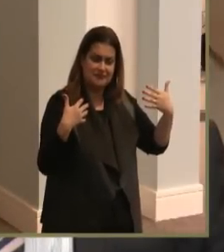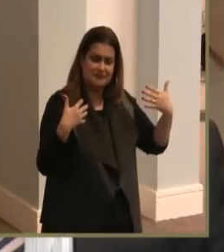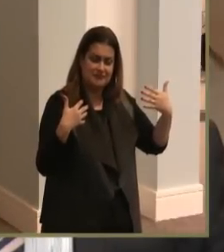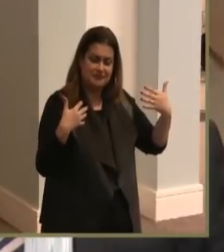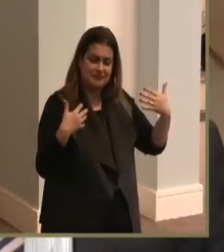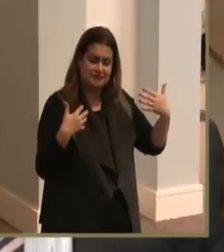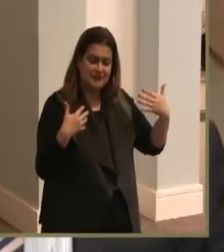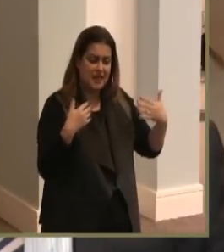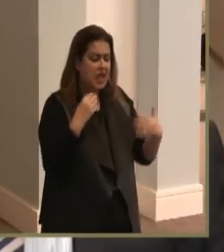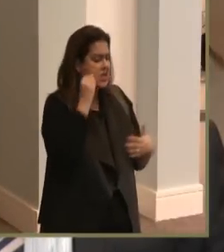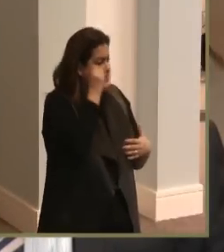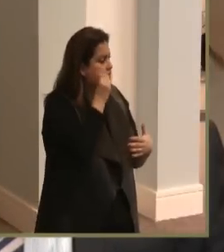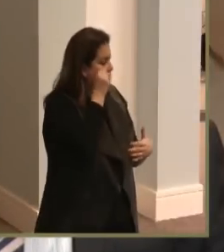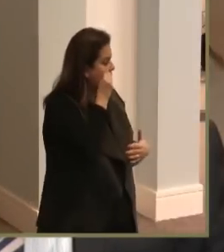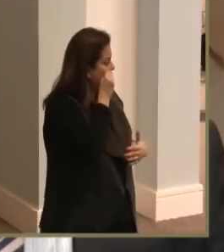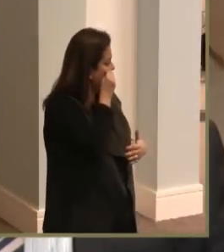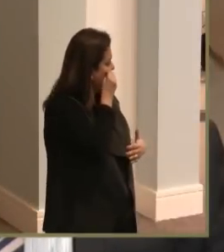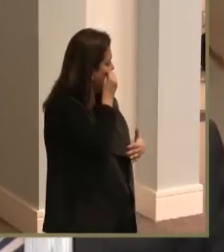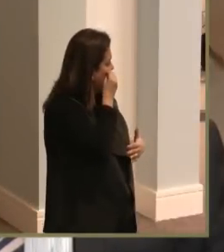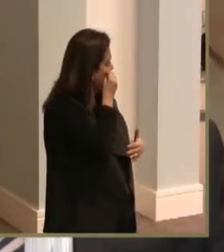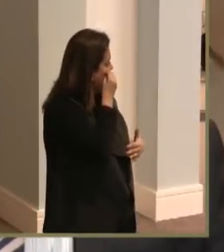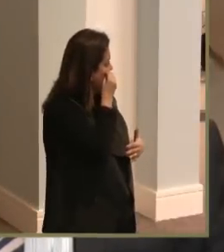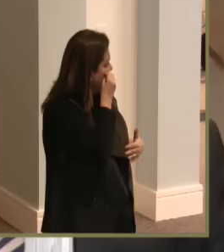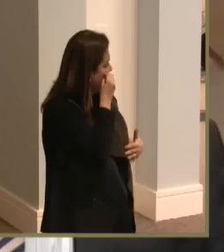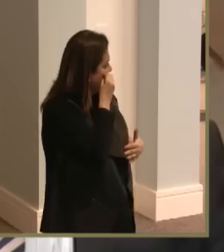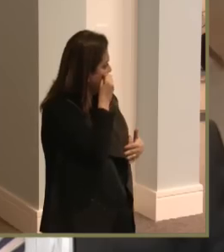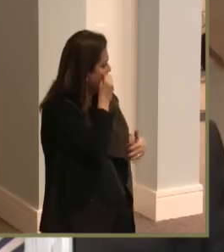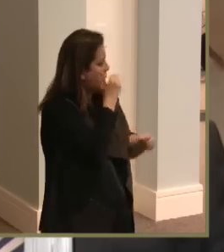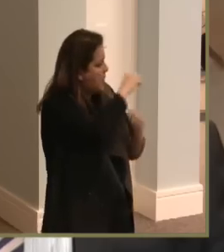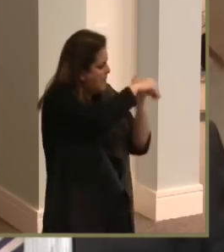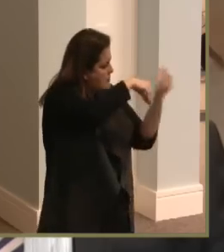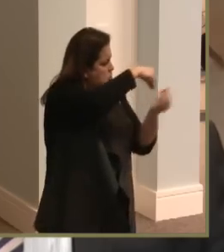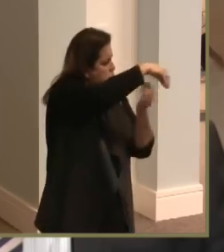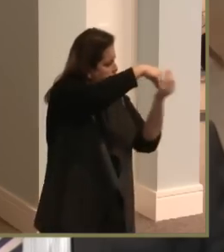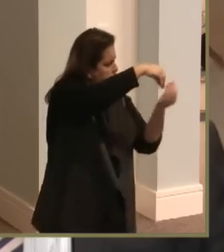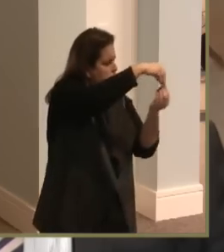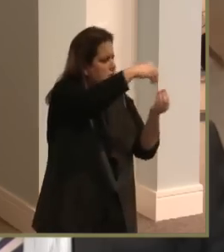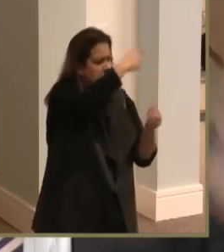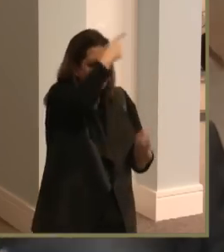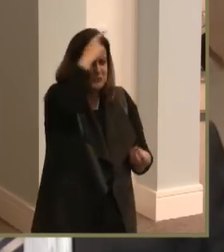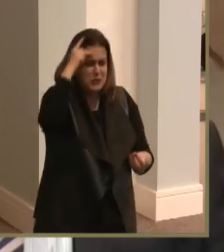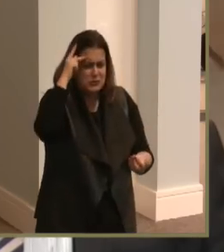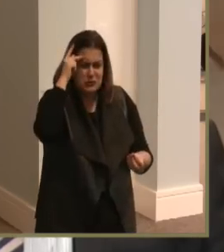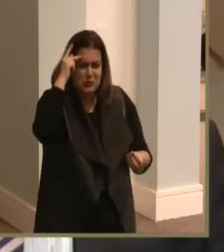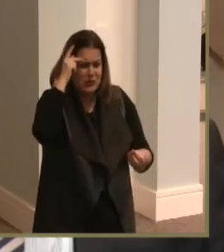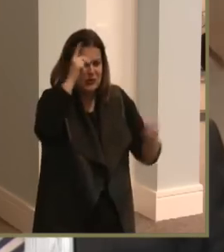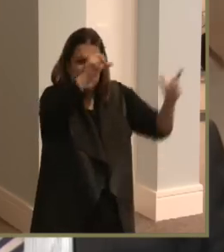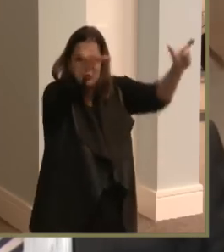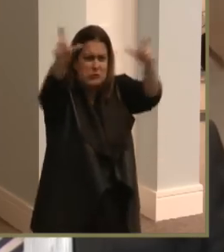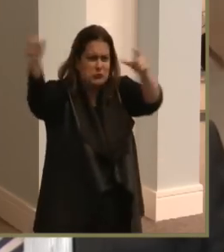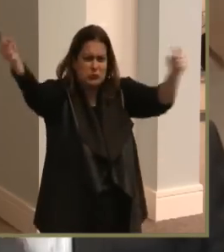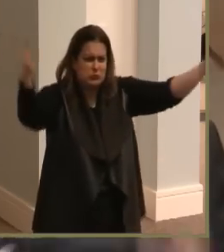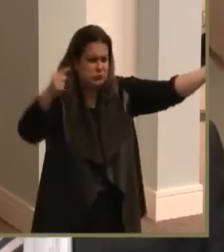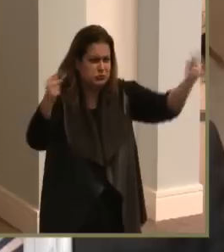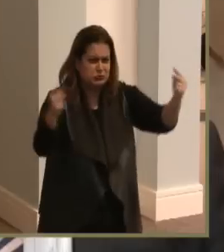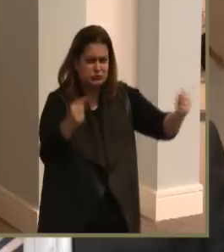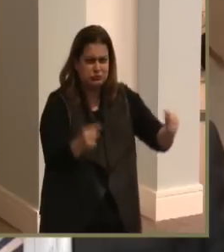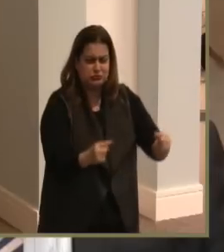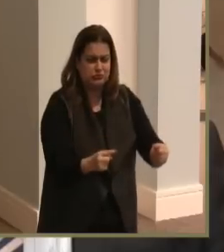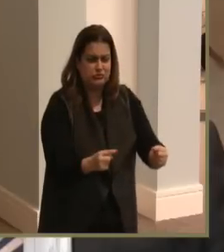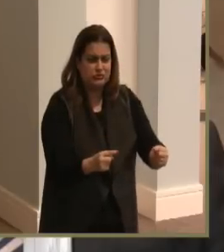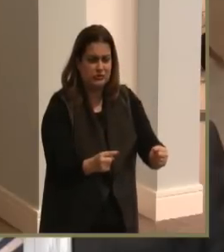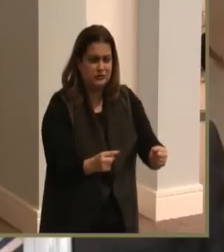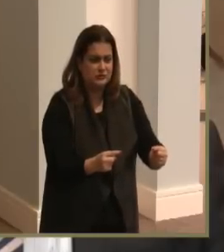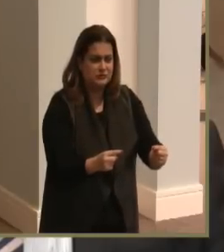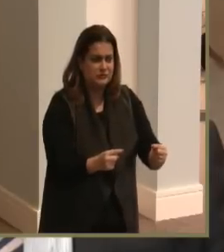Pelo menos a experiência que eu tenho percebido aqui na Memorial, uma mistura de pessoas de todos os lugares, de norte a sul, cada um com o